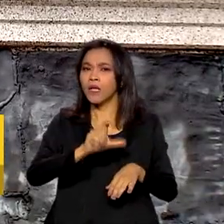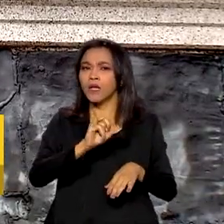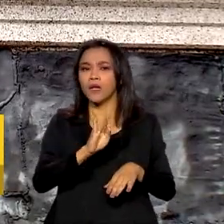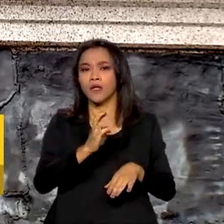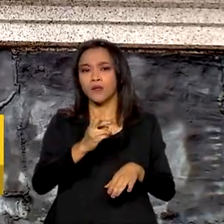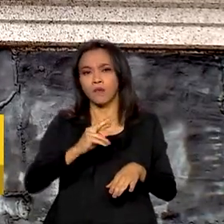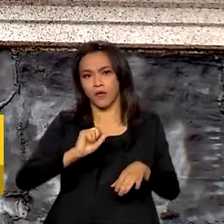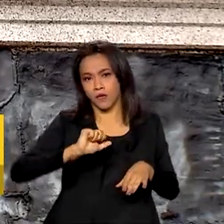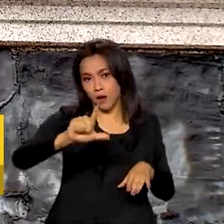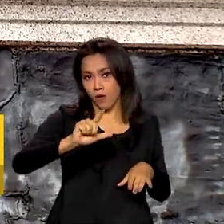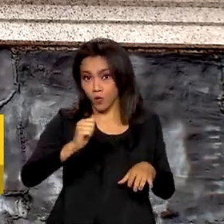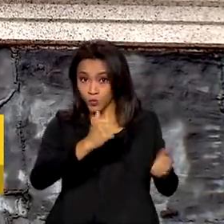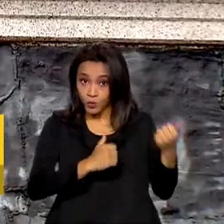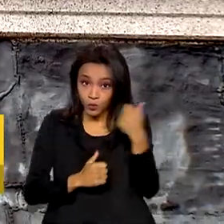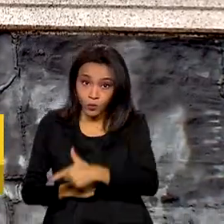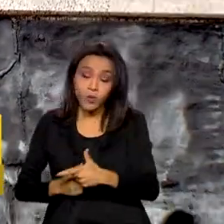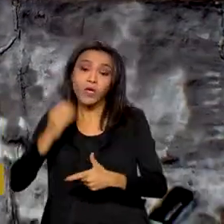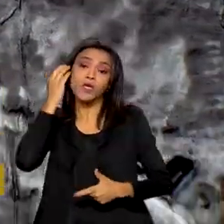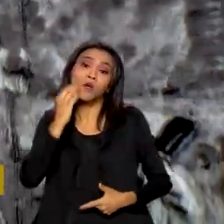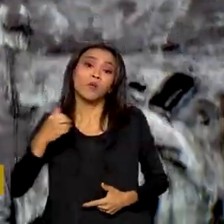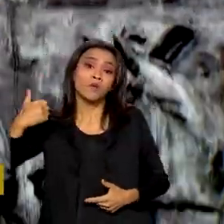Pedro I.